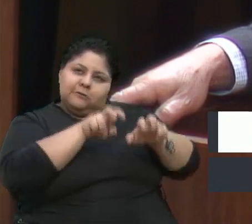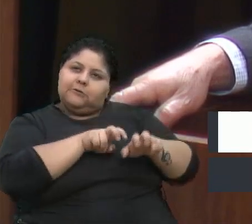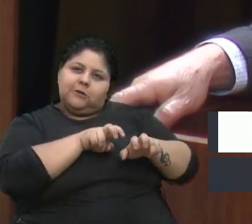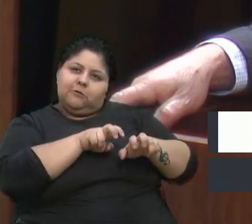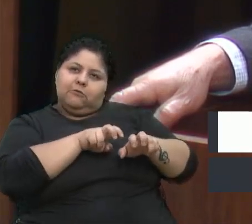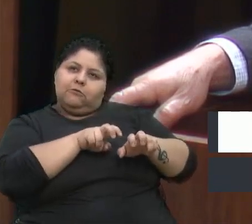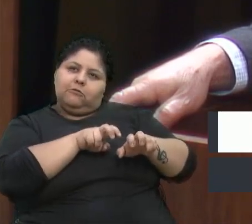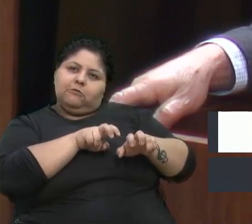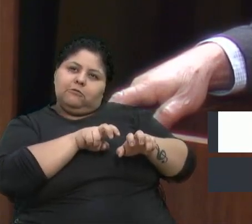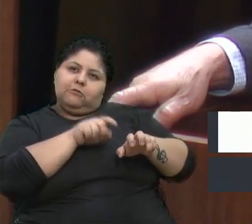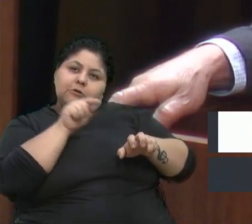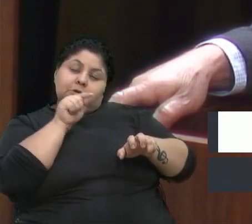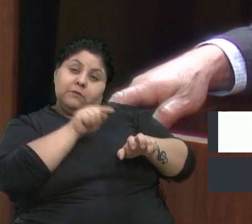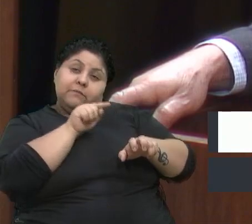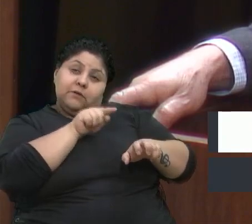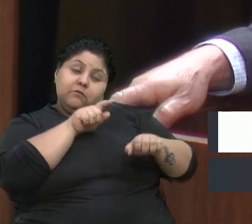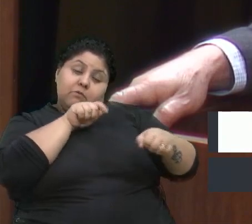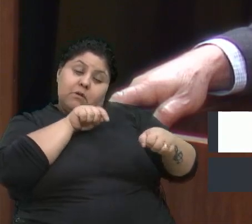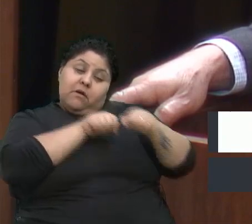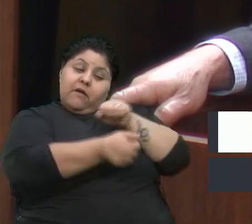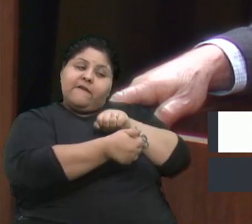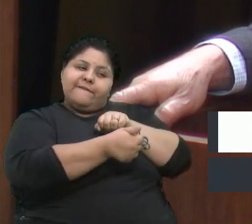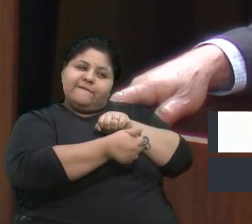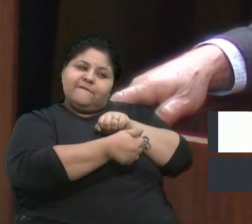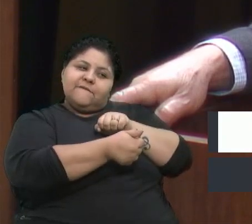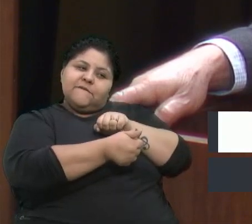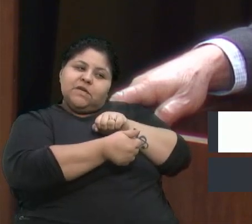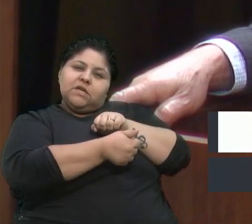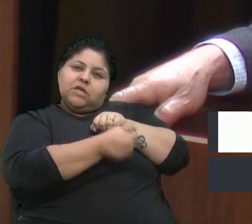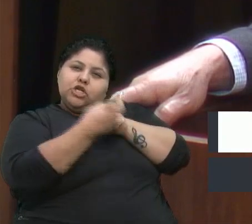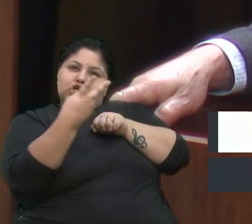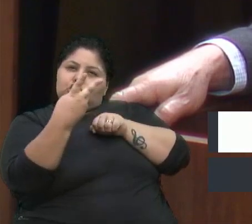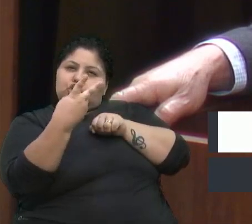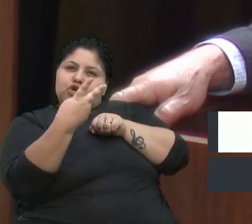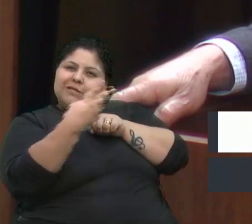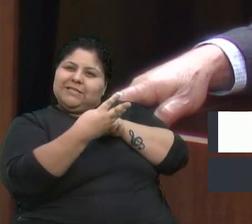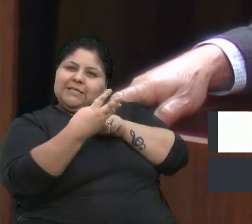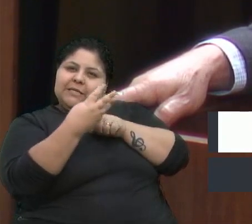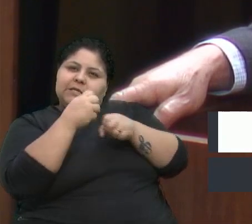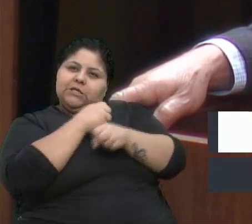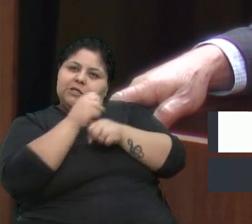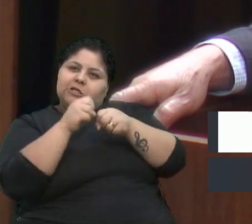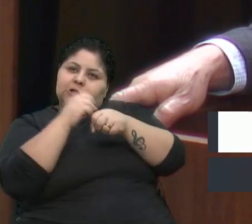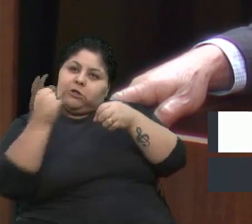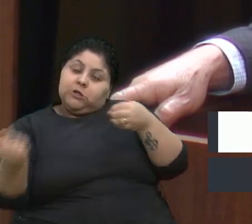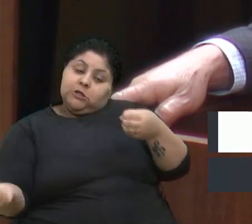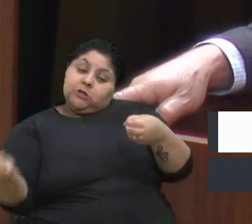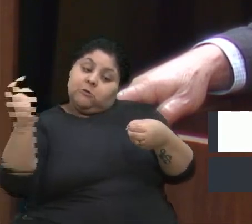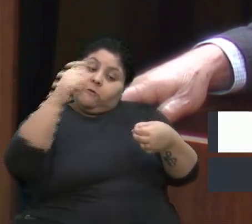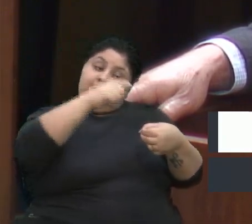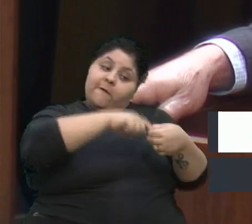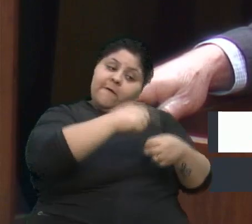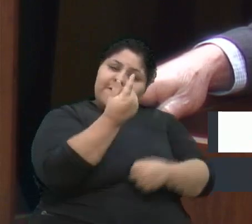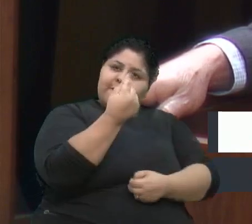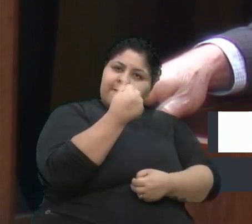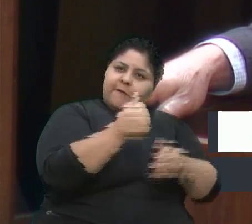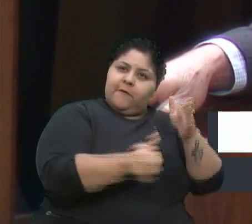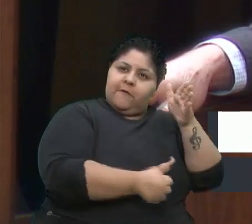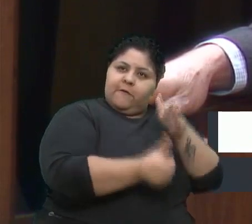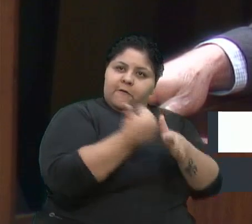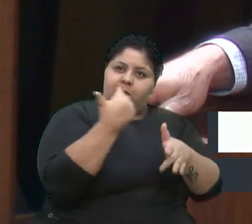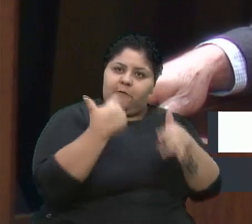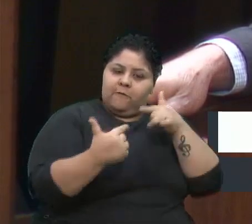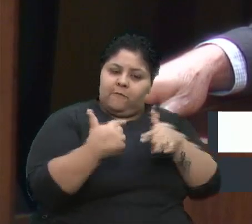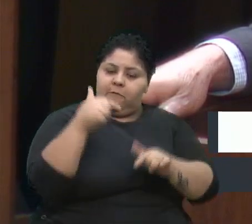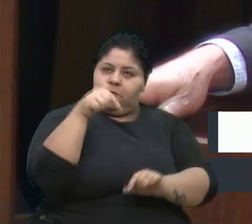ele investir e ao longo de 2 ou 3 anos não vier retorno financeiro e melhorar o emprego aqui na